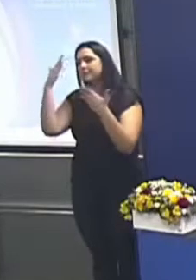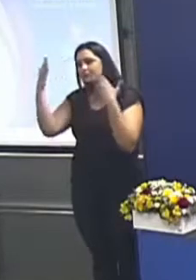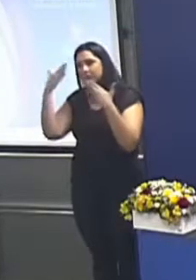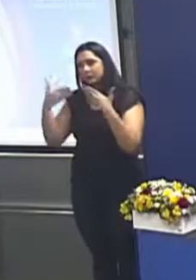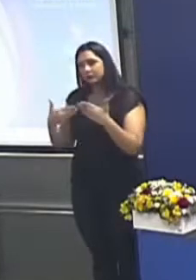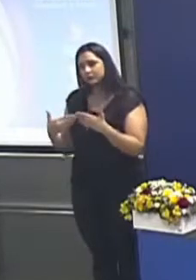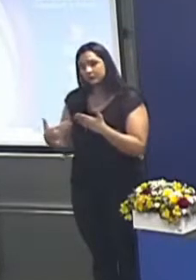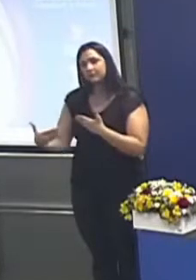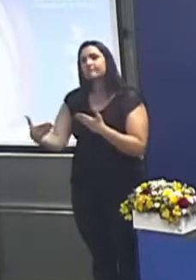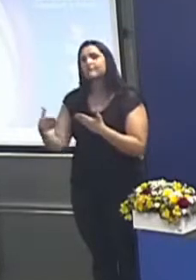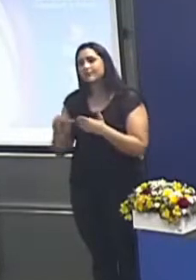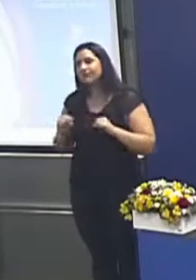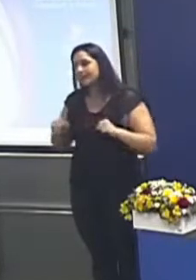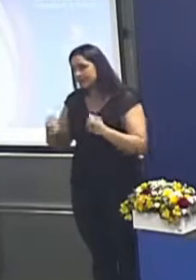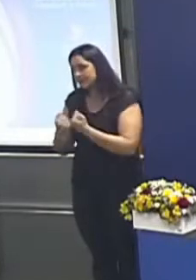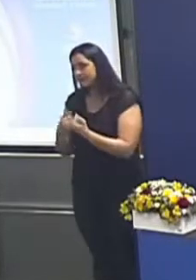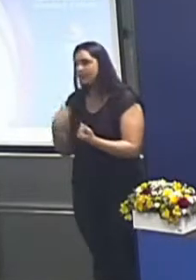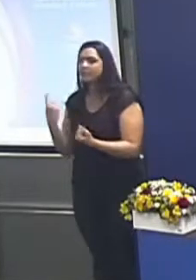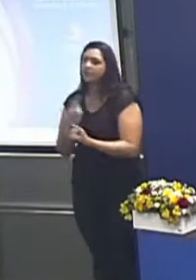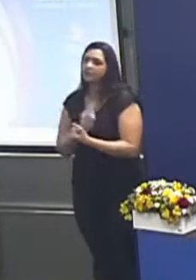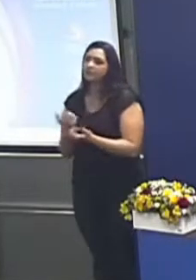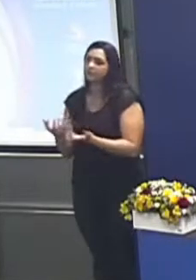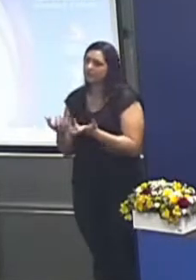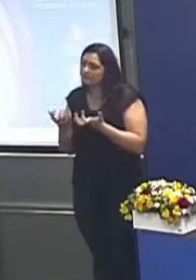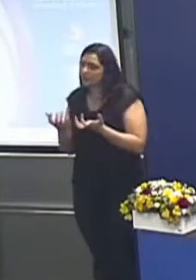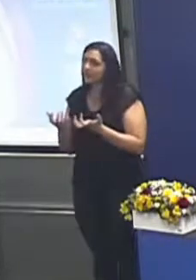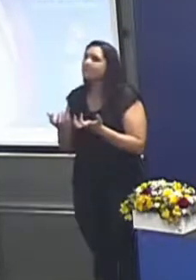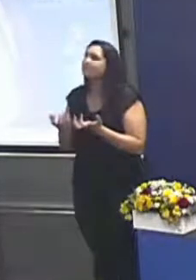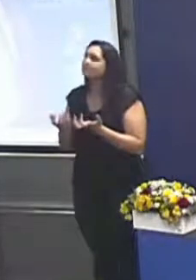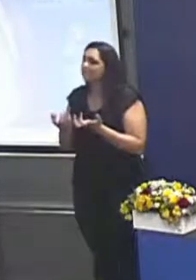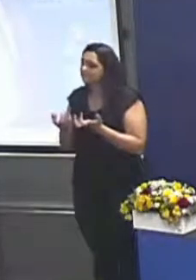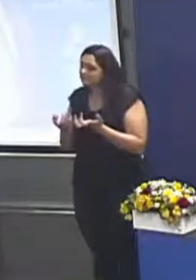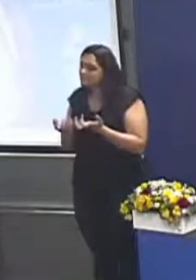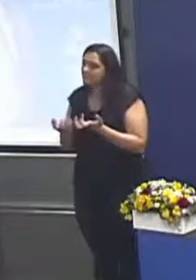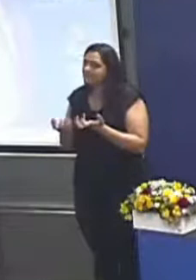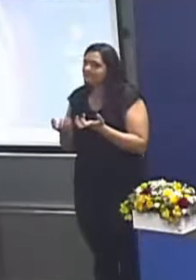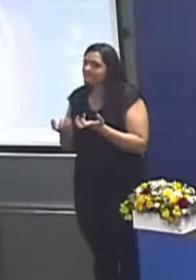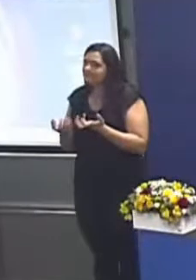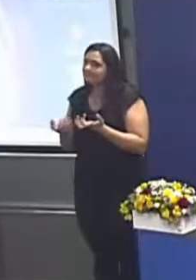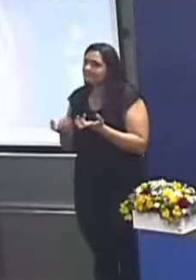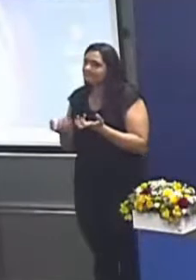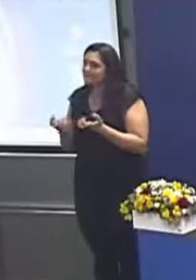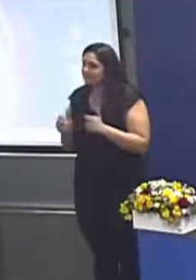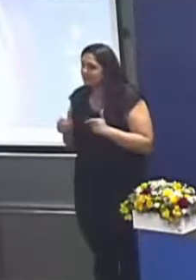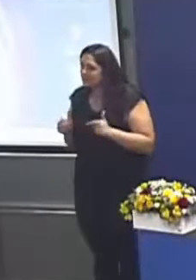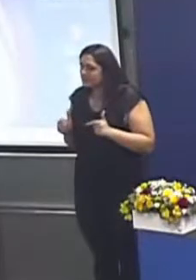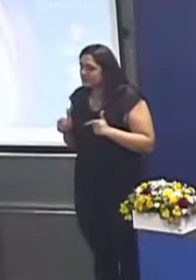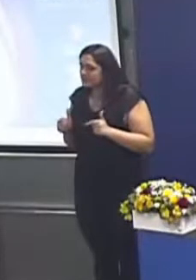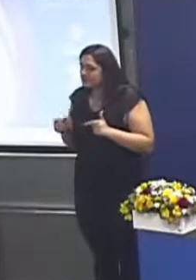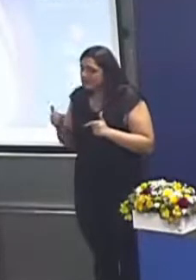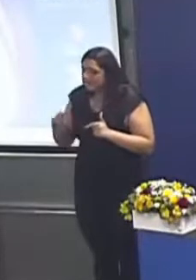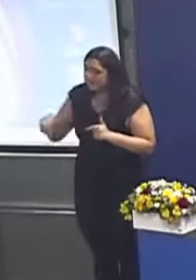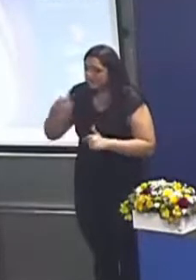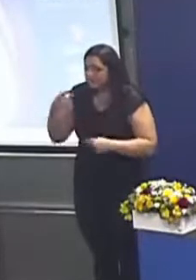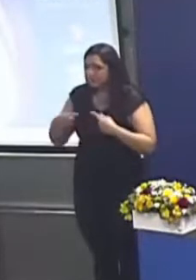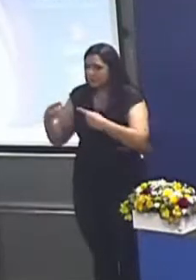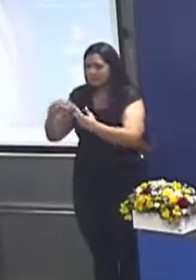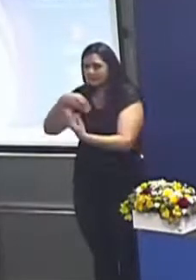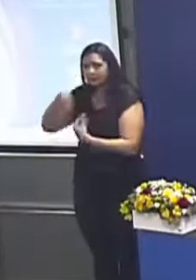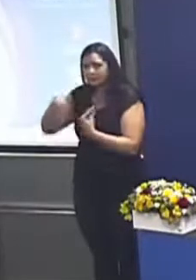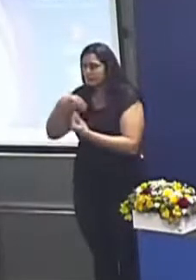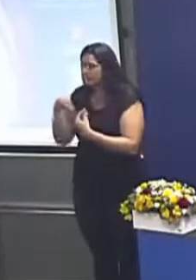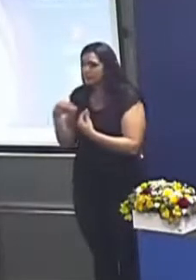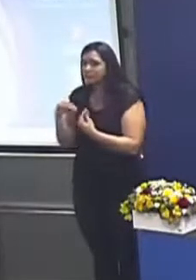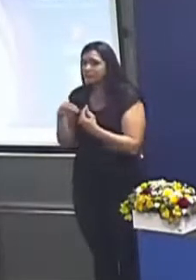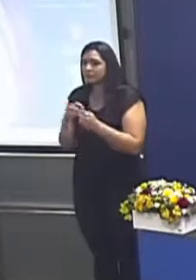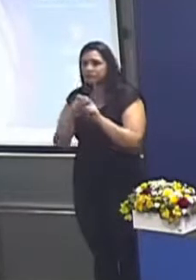psicologia que defendemos, que queremos, que não faz aí nenhuma ação que misture